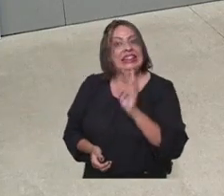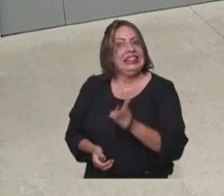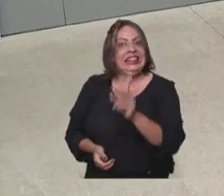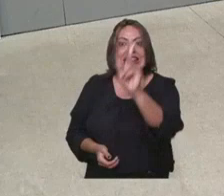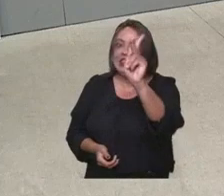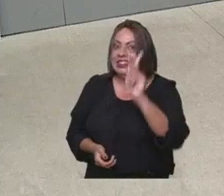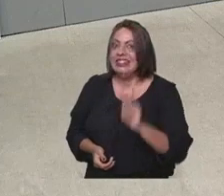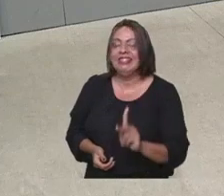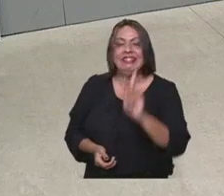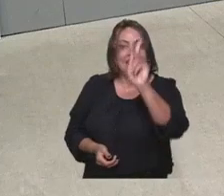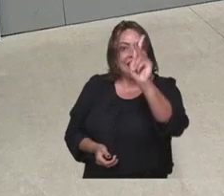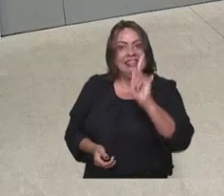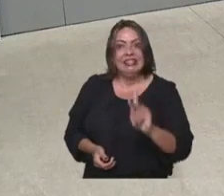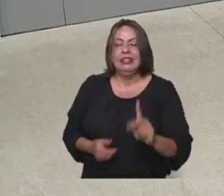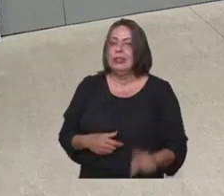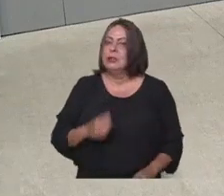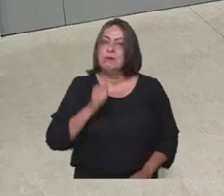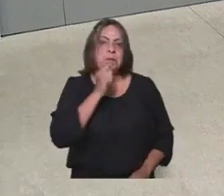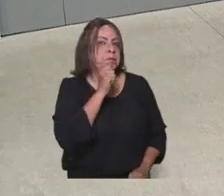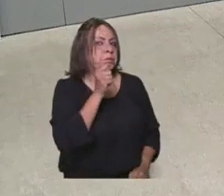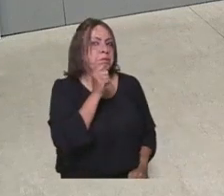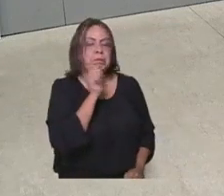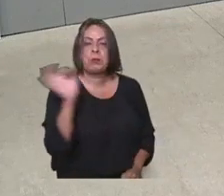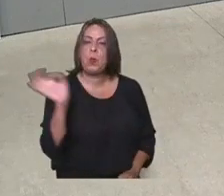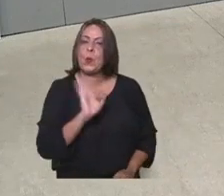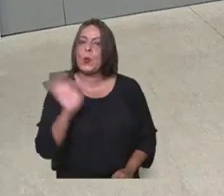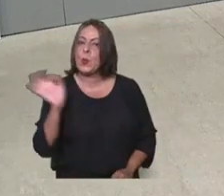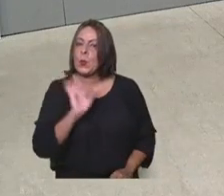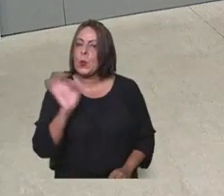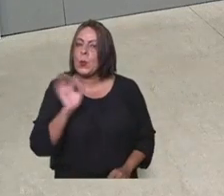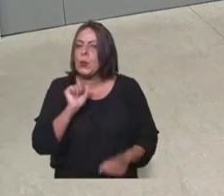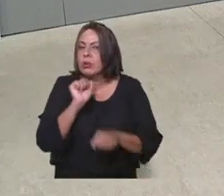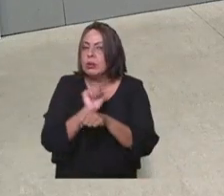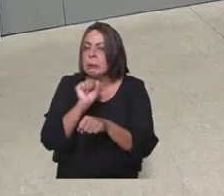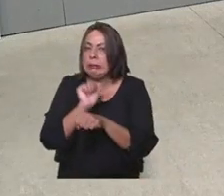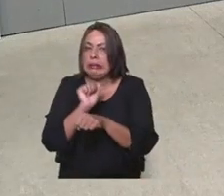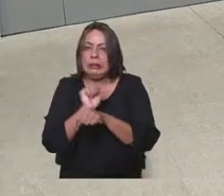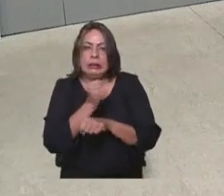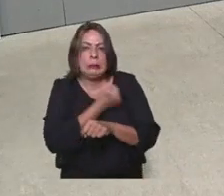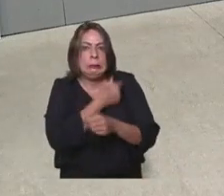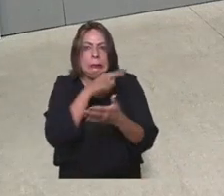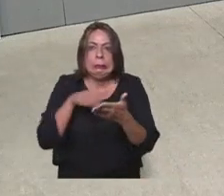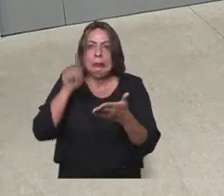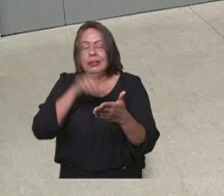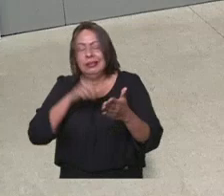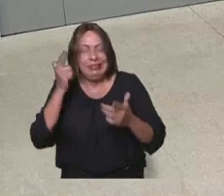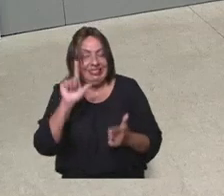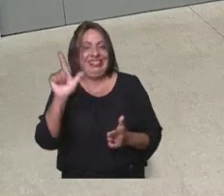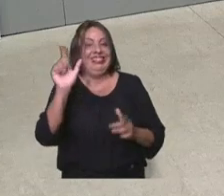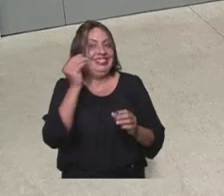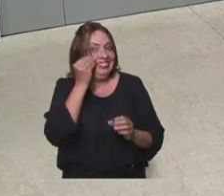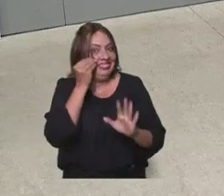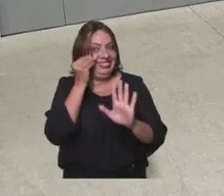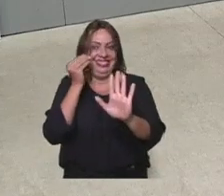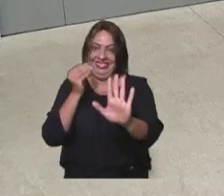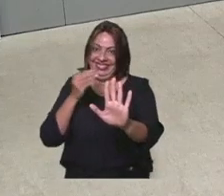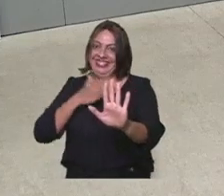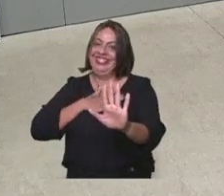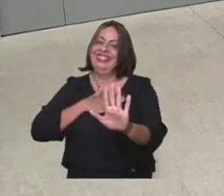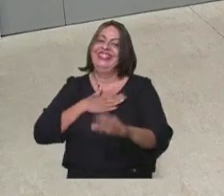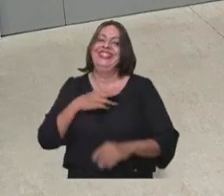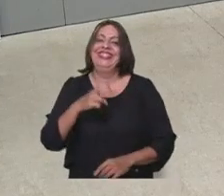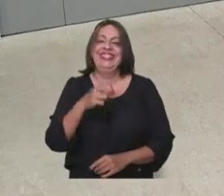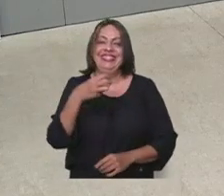na expectativa. Ninguém encosta, esse daí tá só esperando aquela que vai decidir. Será que ninguém vai encostar?